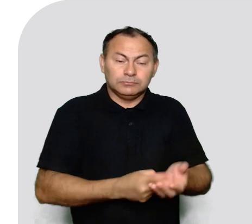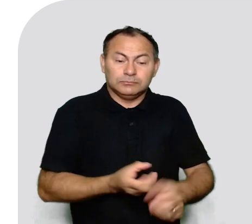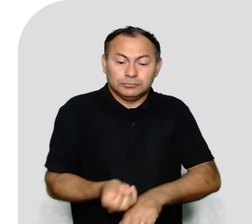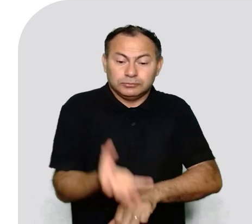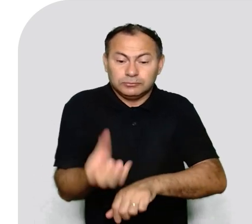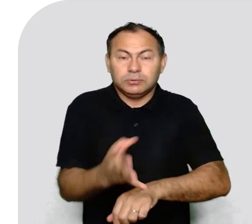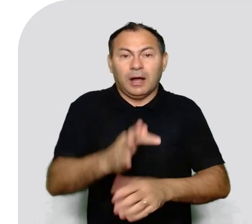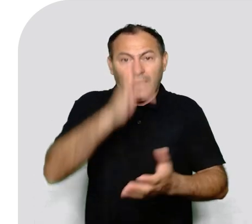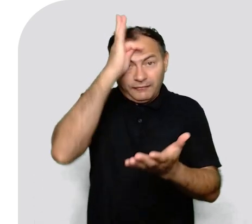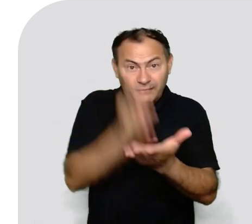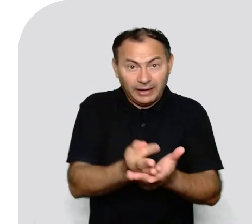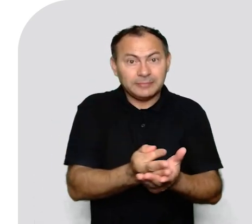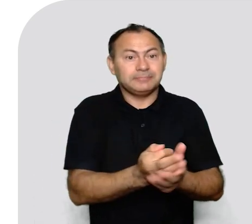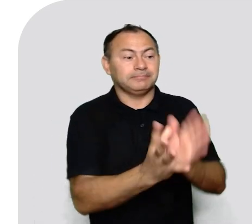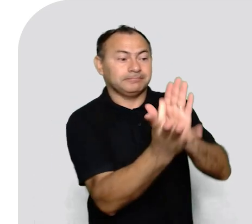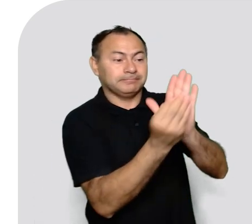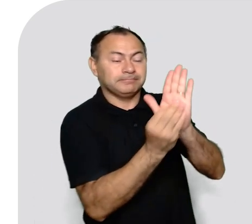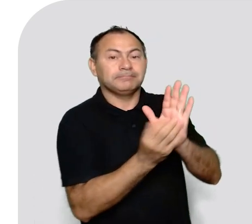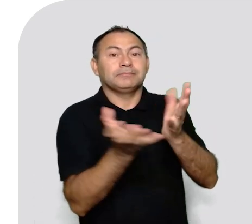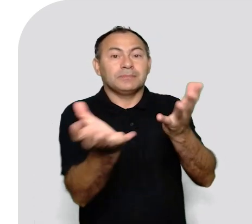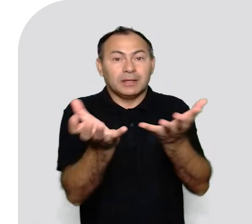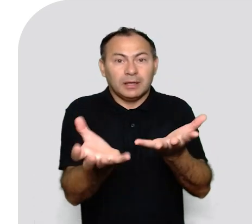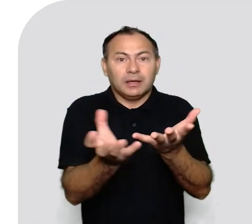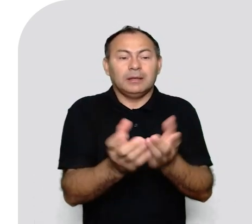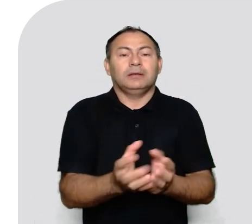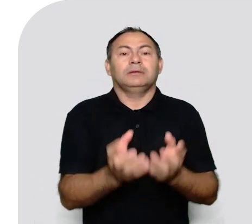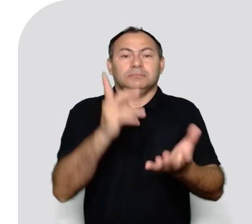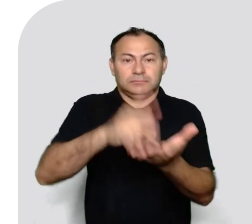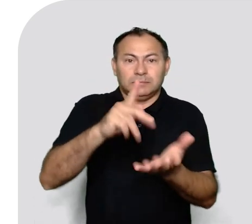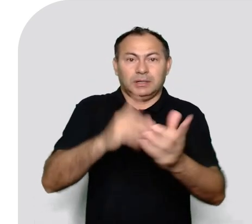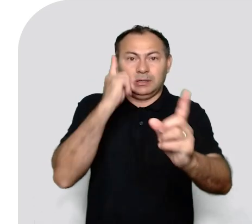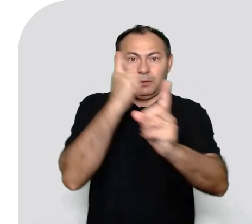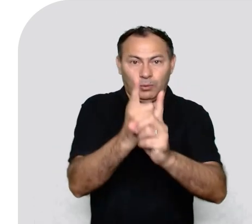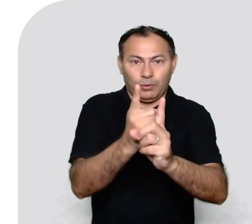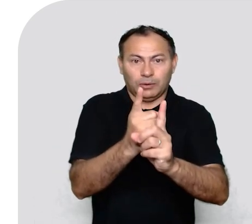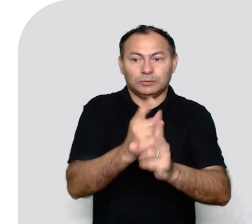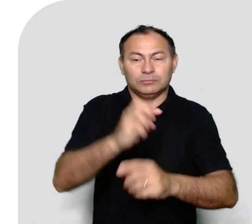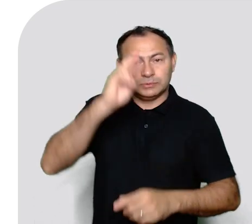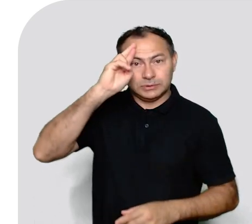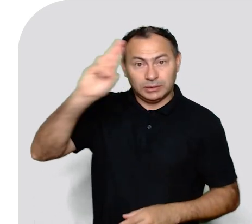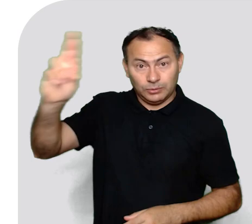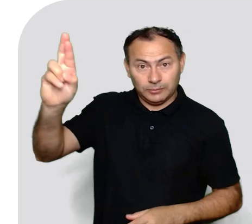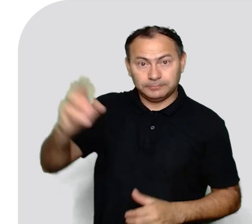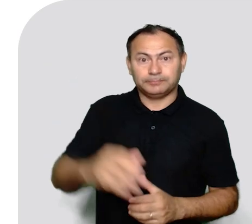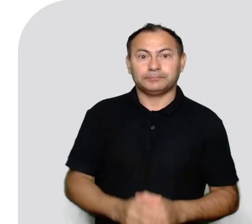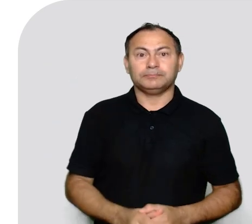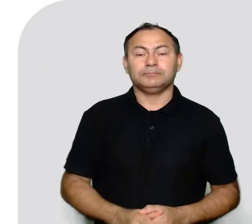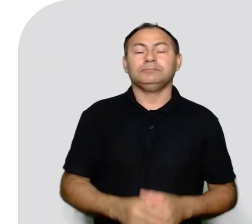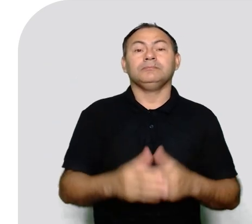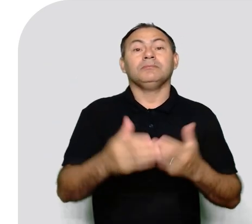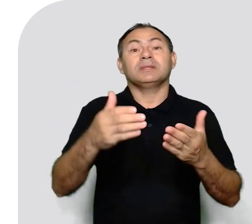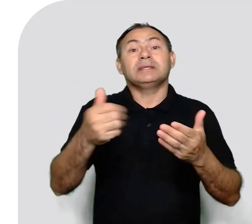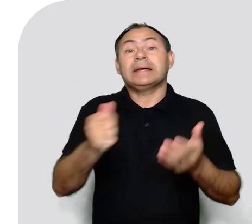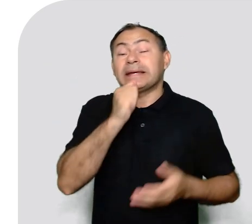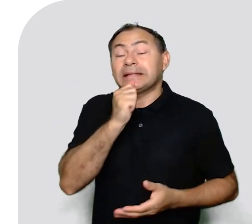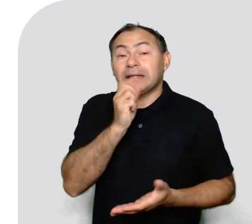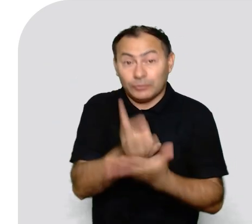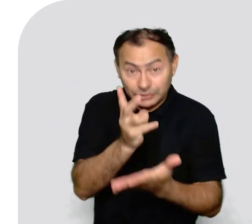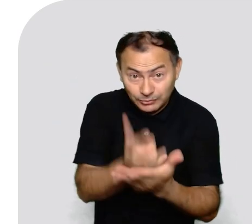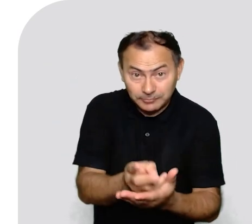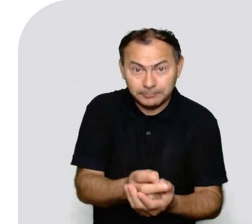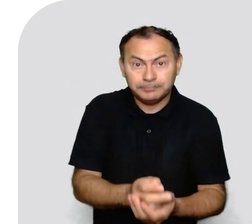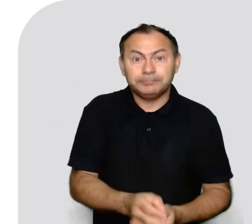dos conteúdos, requer o prioritário encontro com o Senhor. E ainda continua